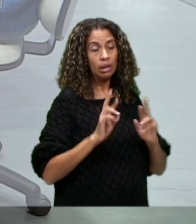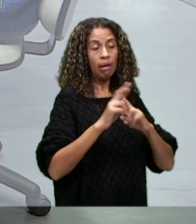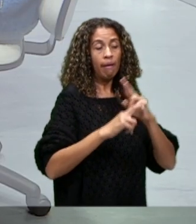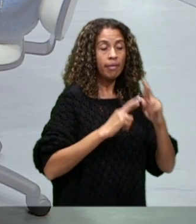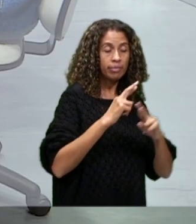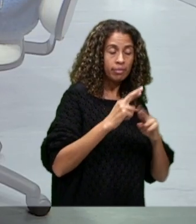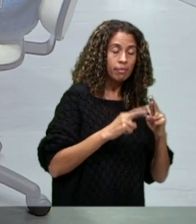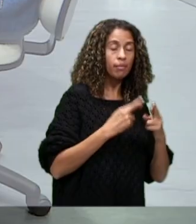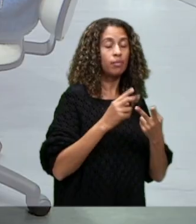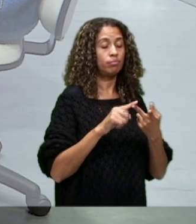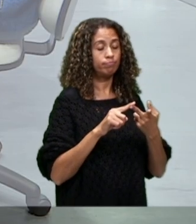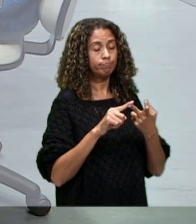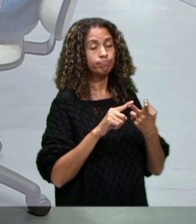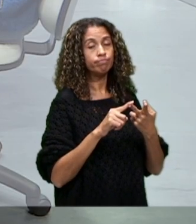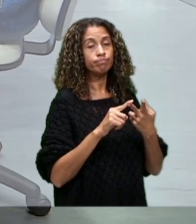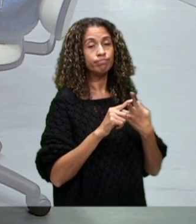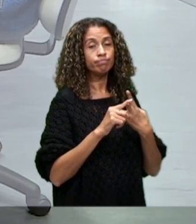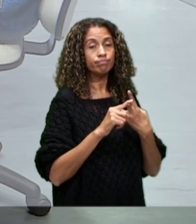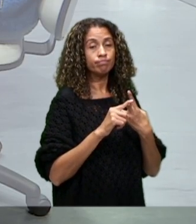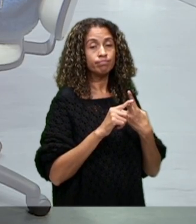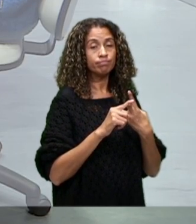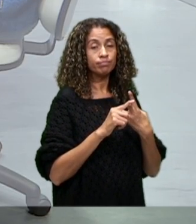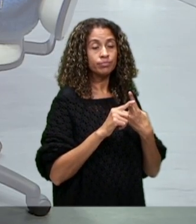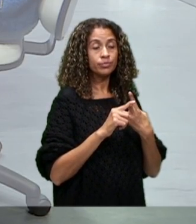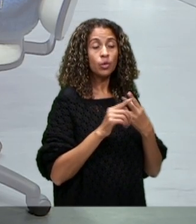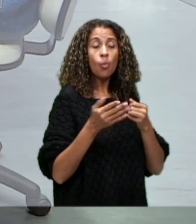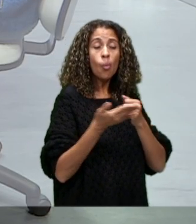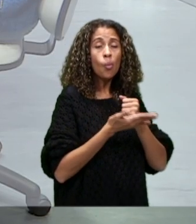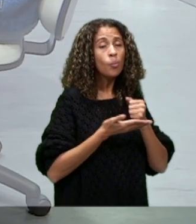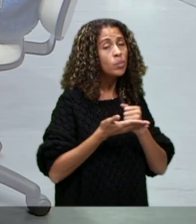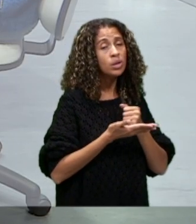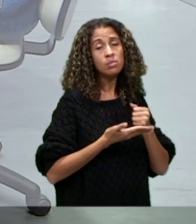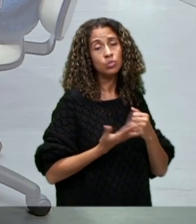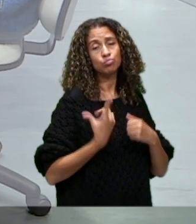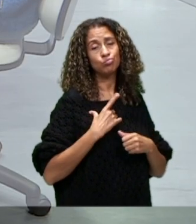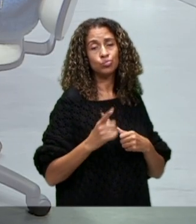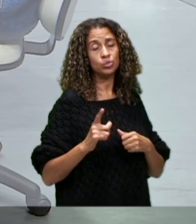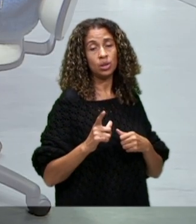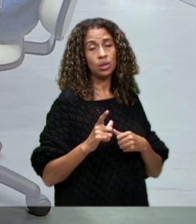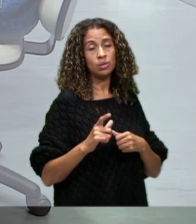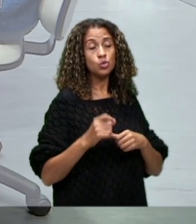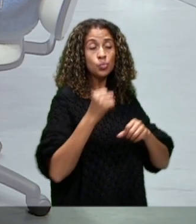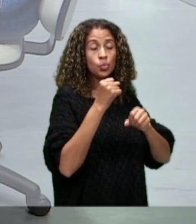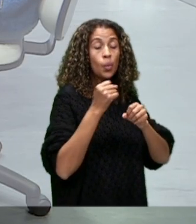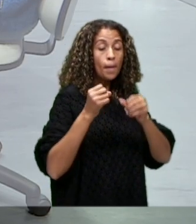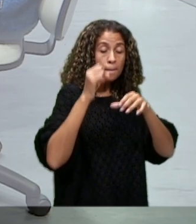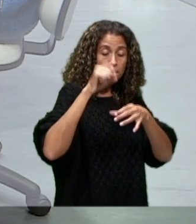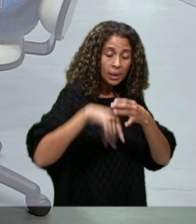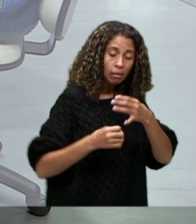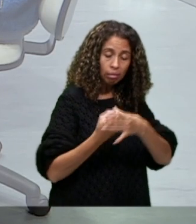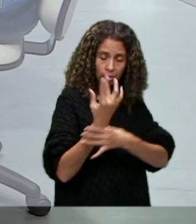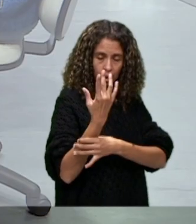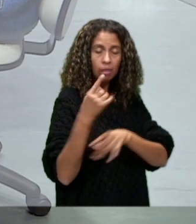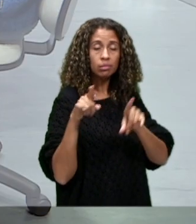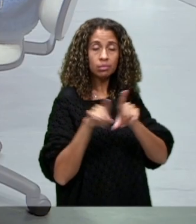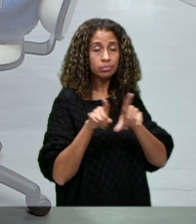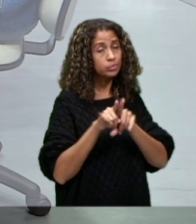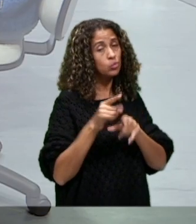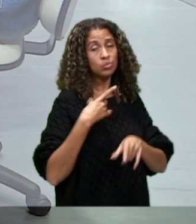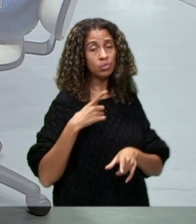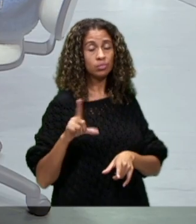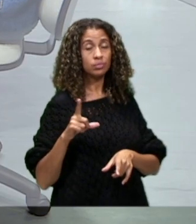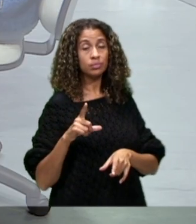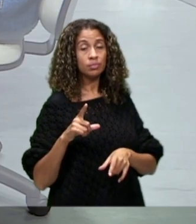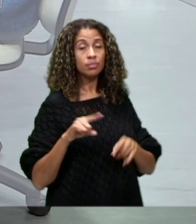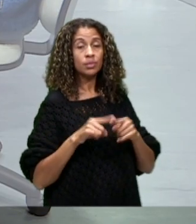reciclar, fazer o que precisa corretamente, botando área verde na cidade e tudo mais. Mas agora, por exemplo,